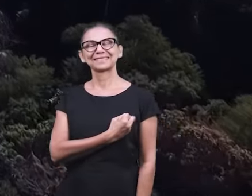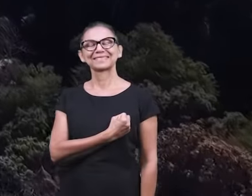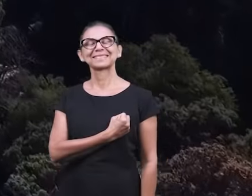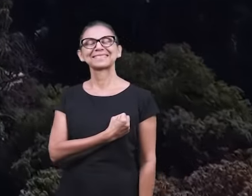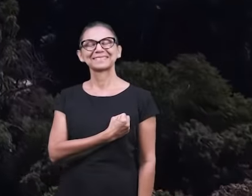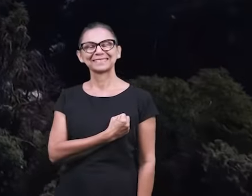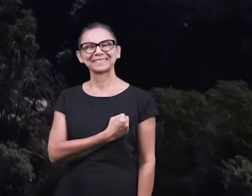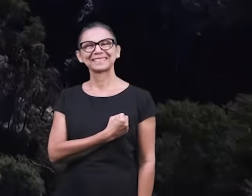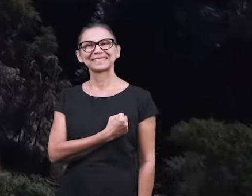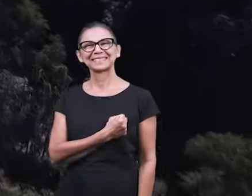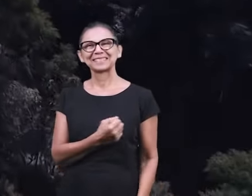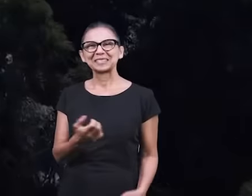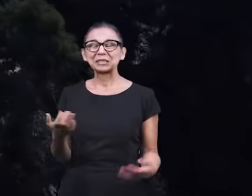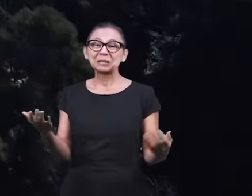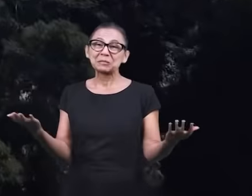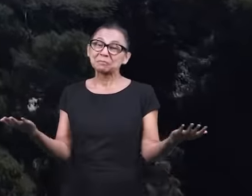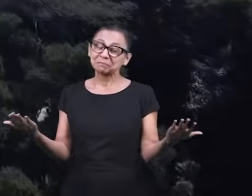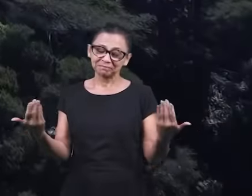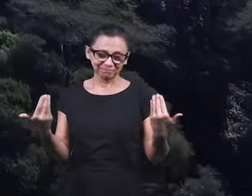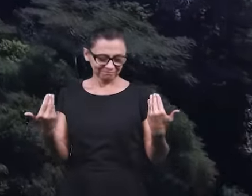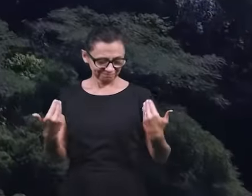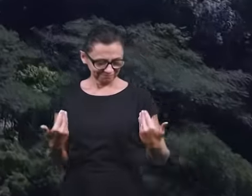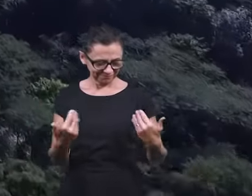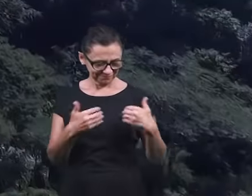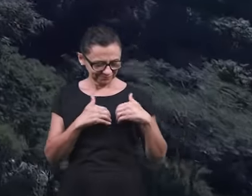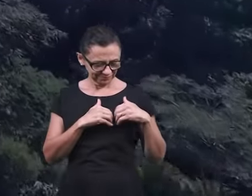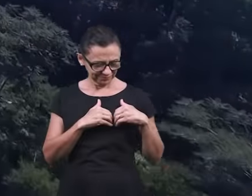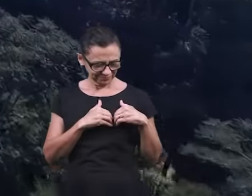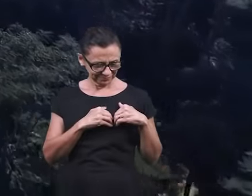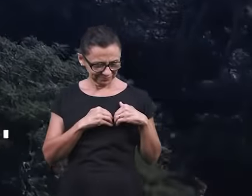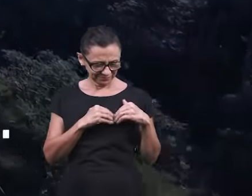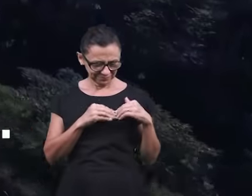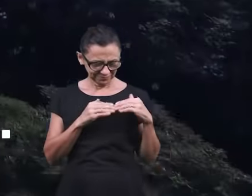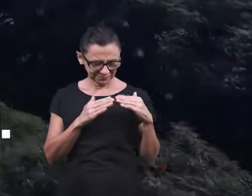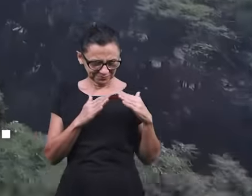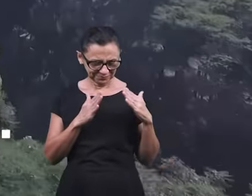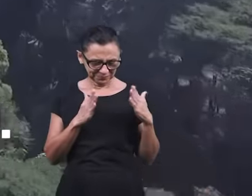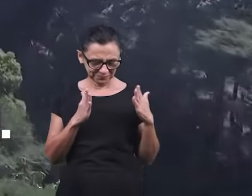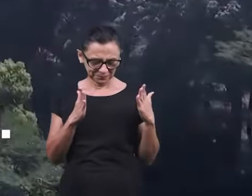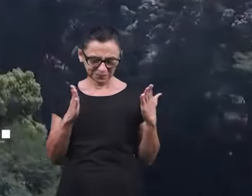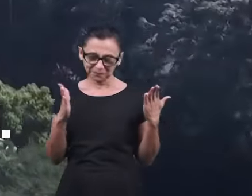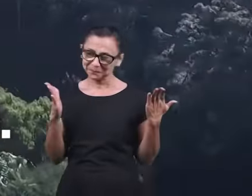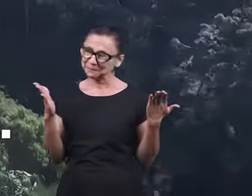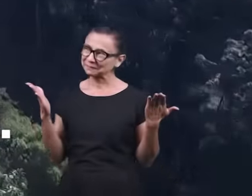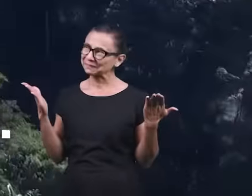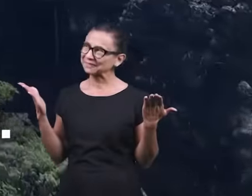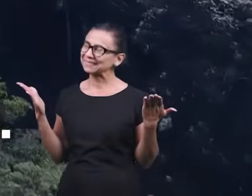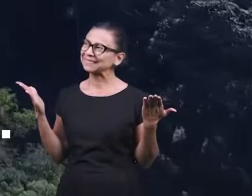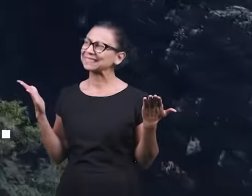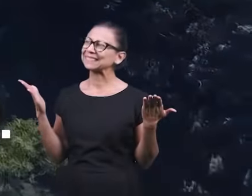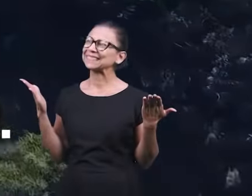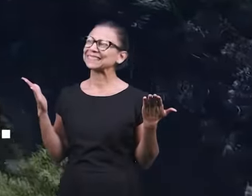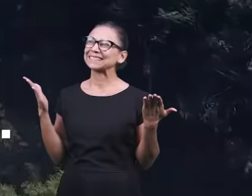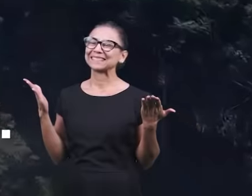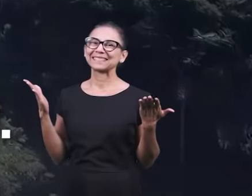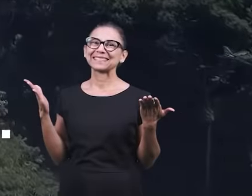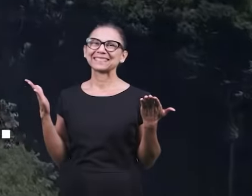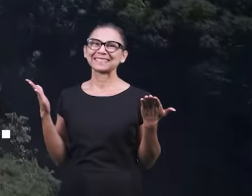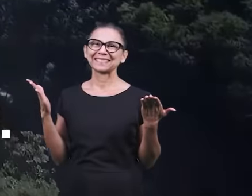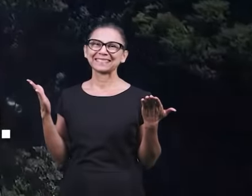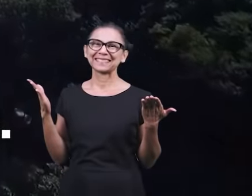entender o que é a salvação, então abri o meu